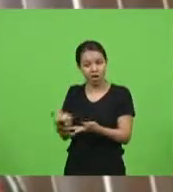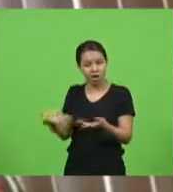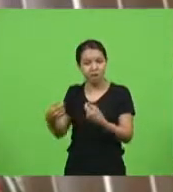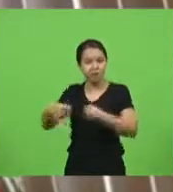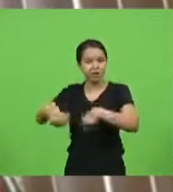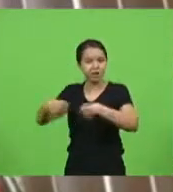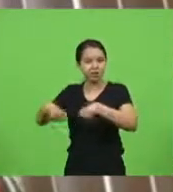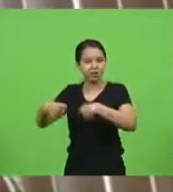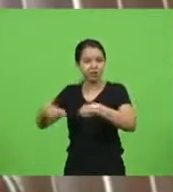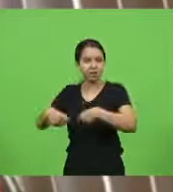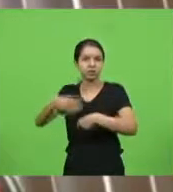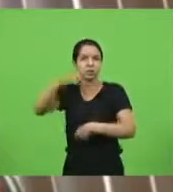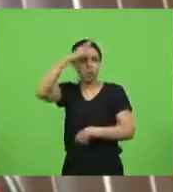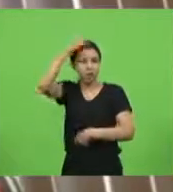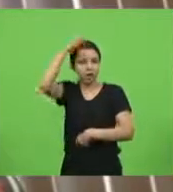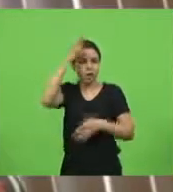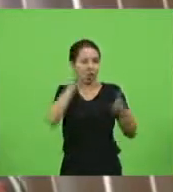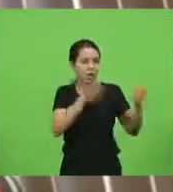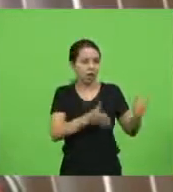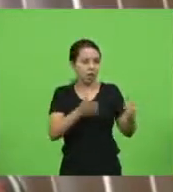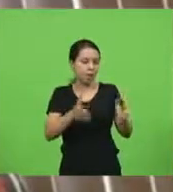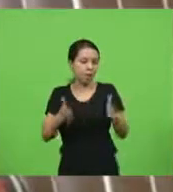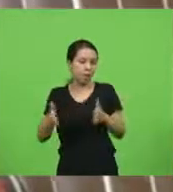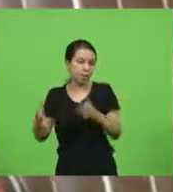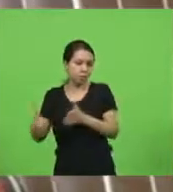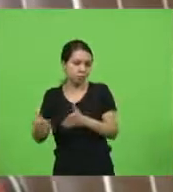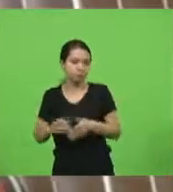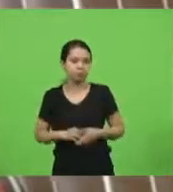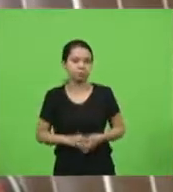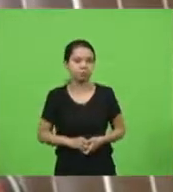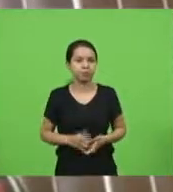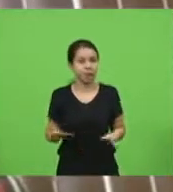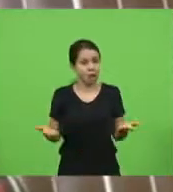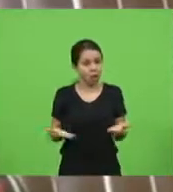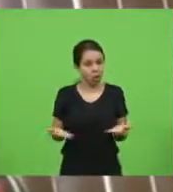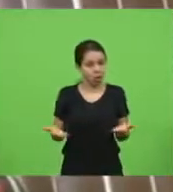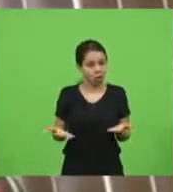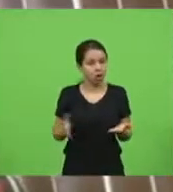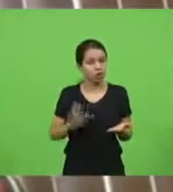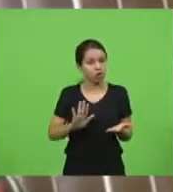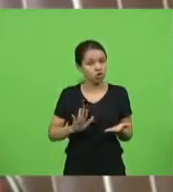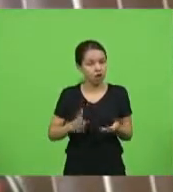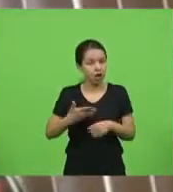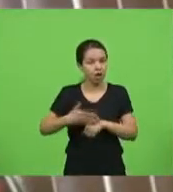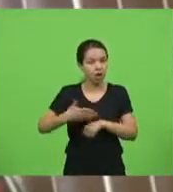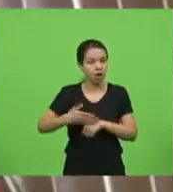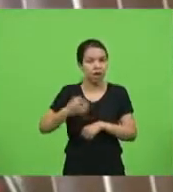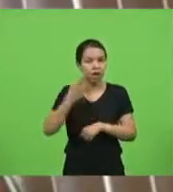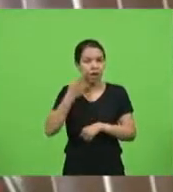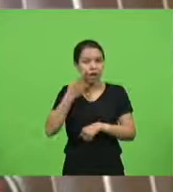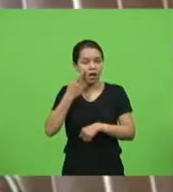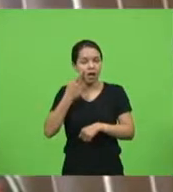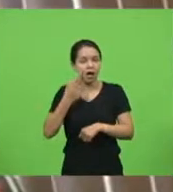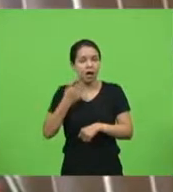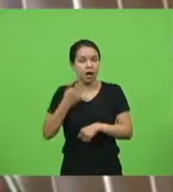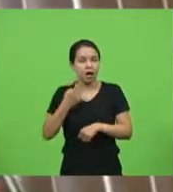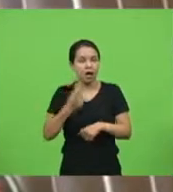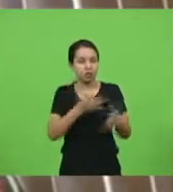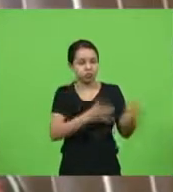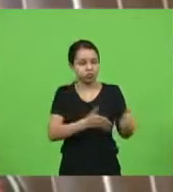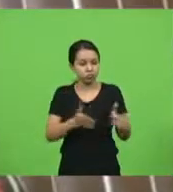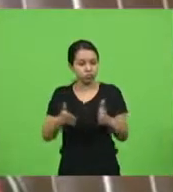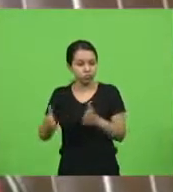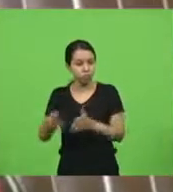nós já estamos funcionando em fase de teste dessa escala em 4 batalhões, o batalhão aqui de São José e